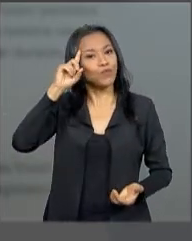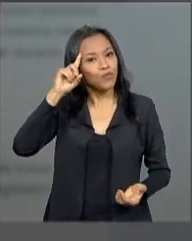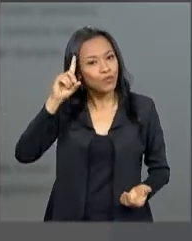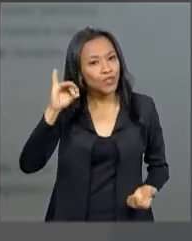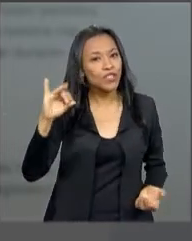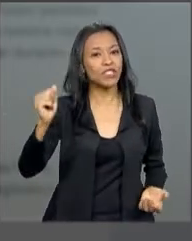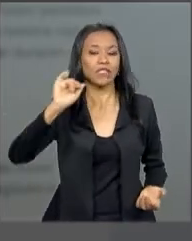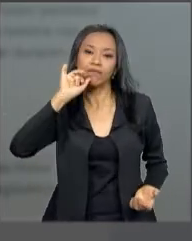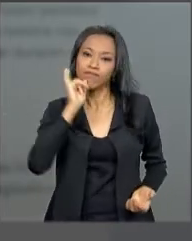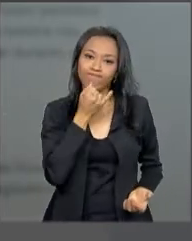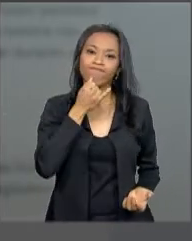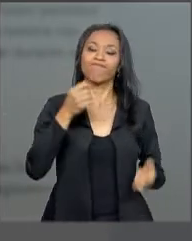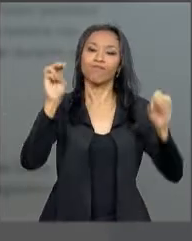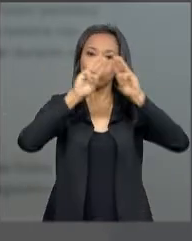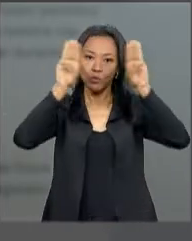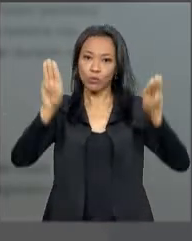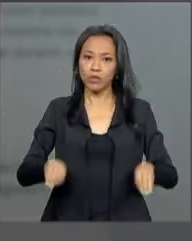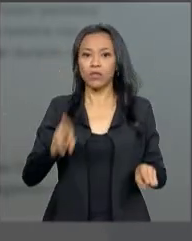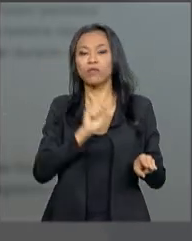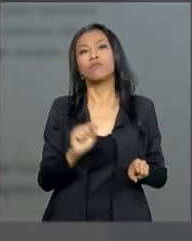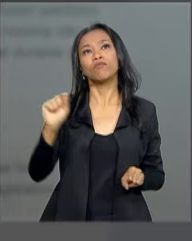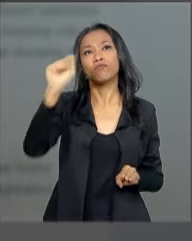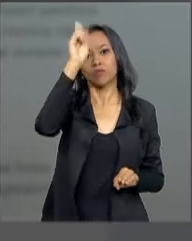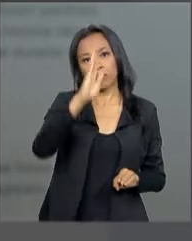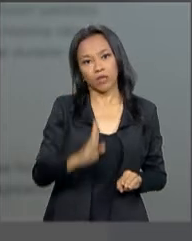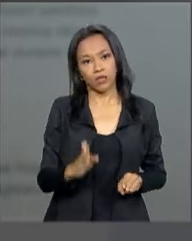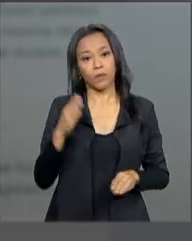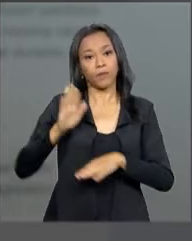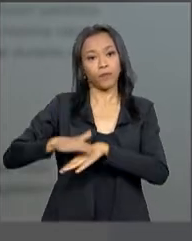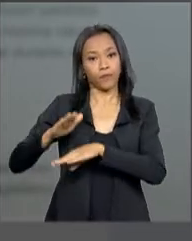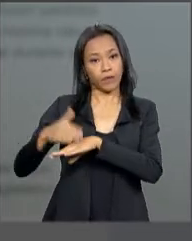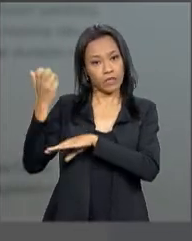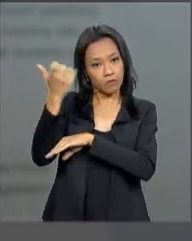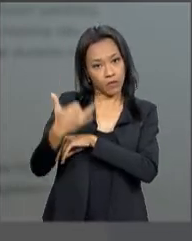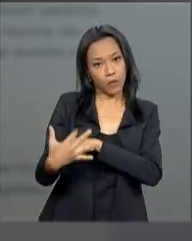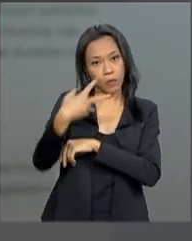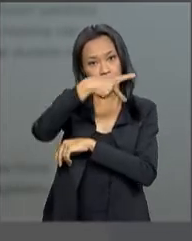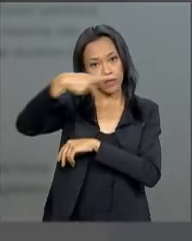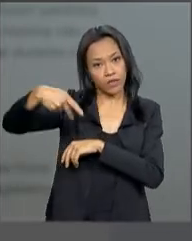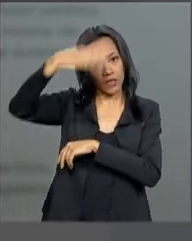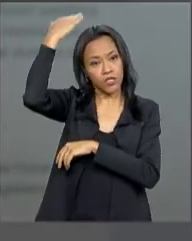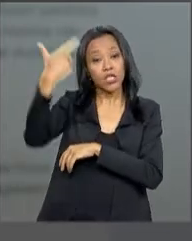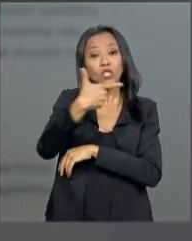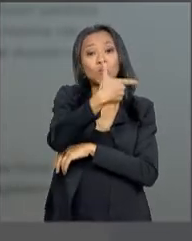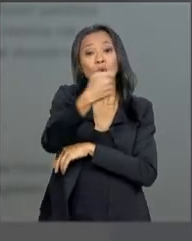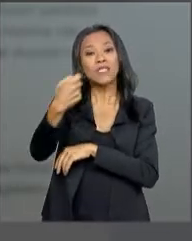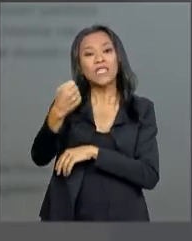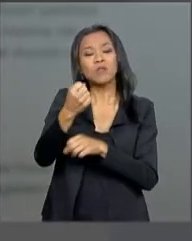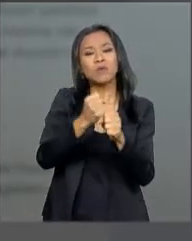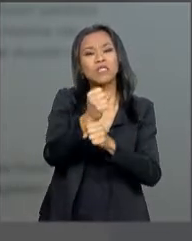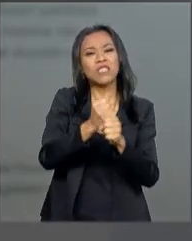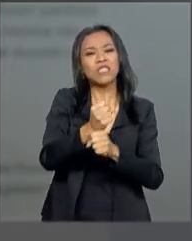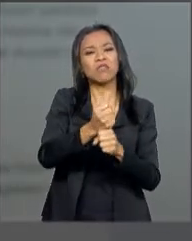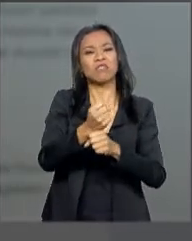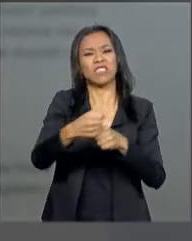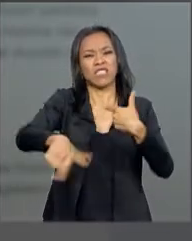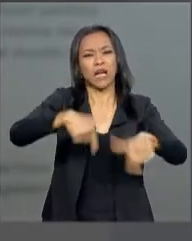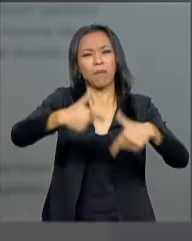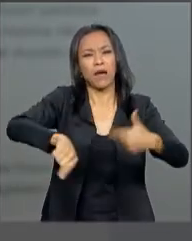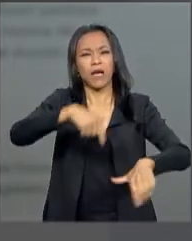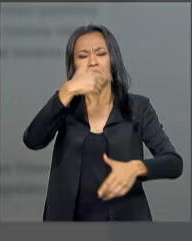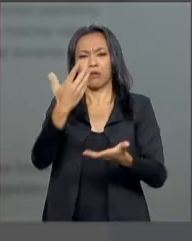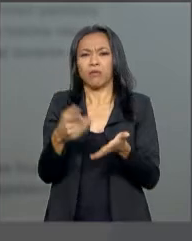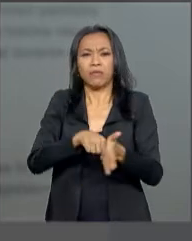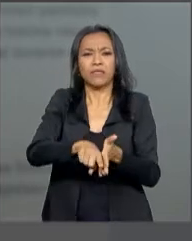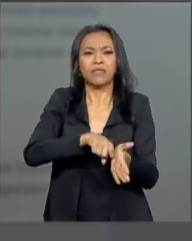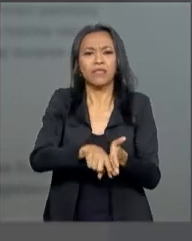para a museologia do nosso país. Segundo o presidente, foram perdidos 200 anos de trabalho, pesquisa e conhecimento.